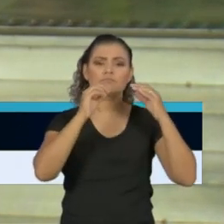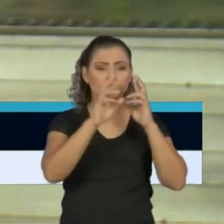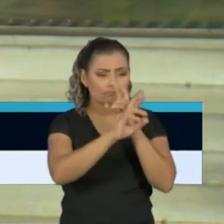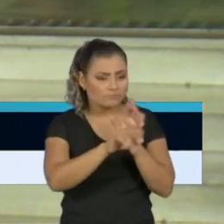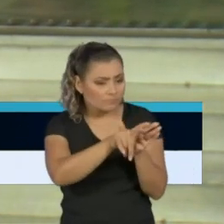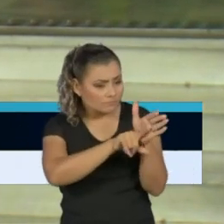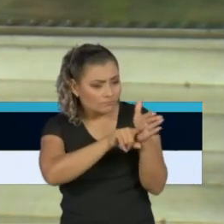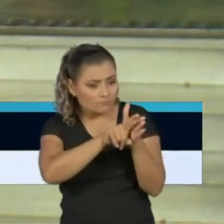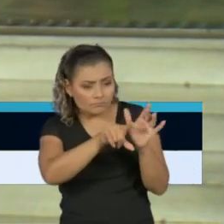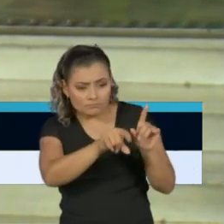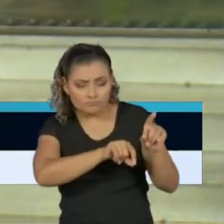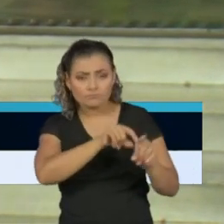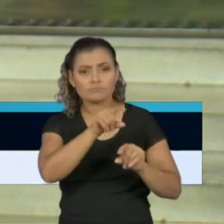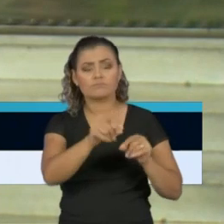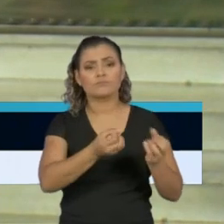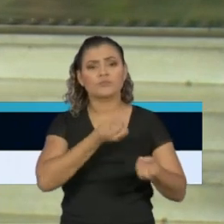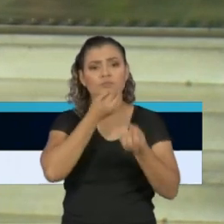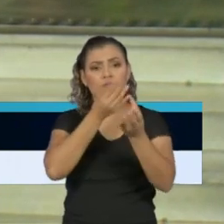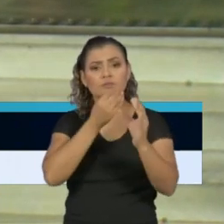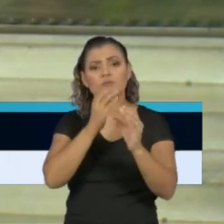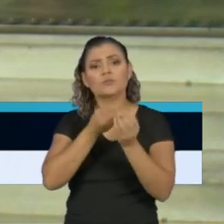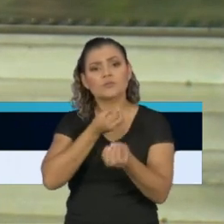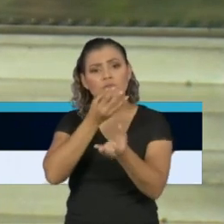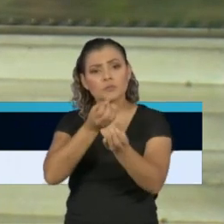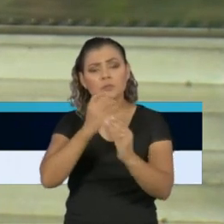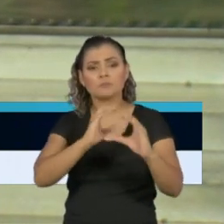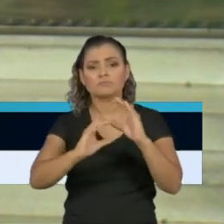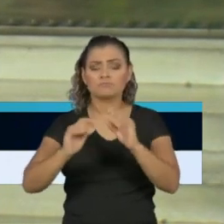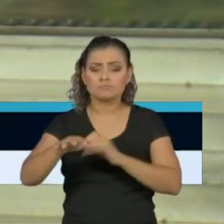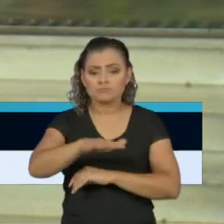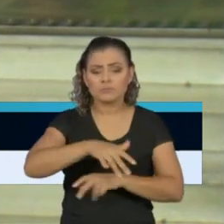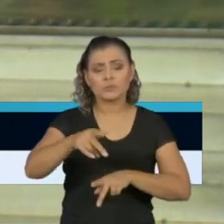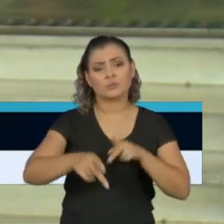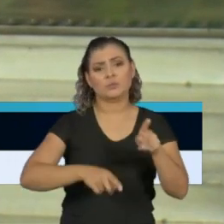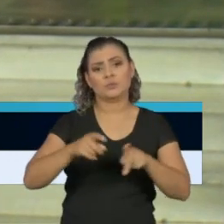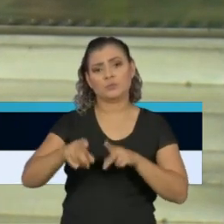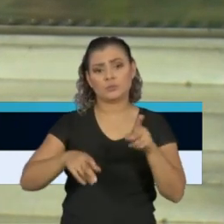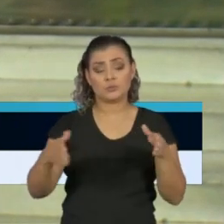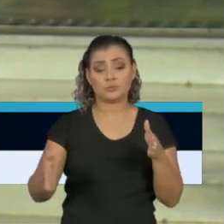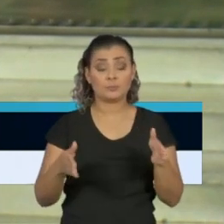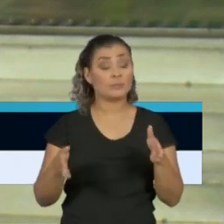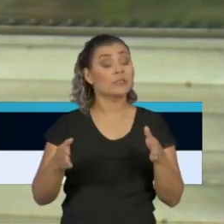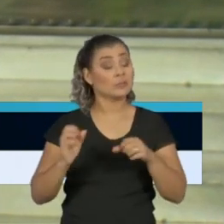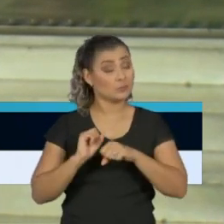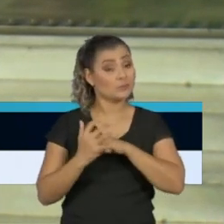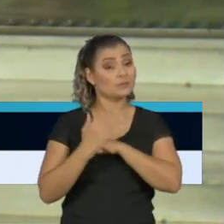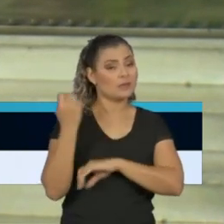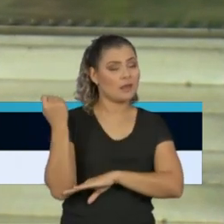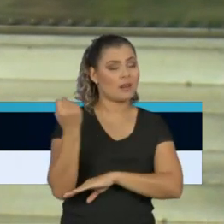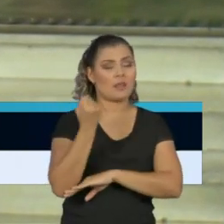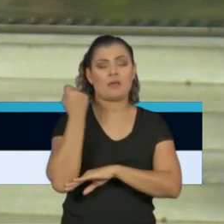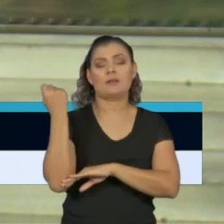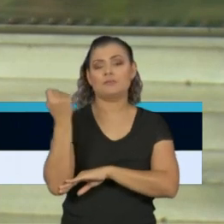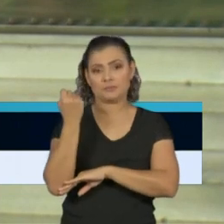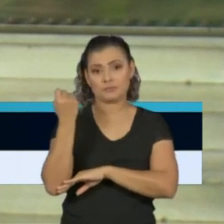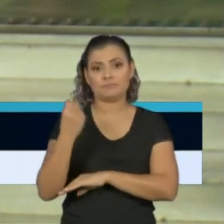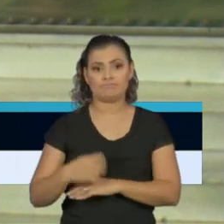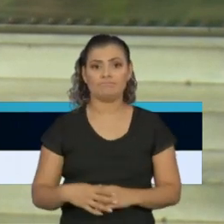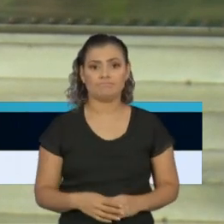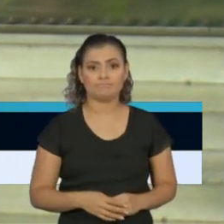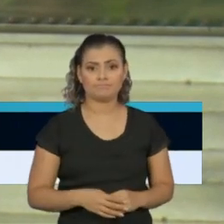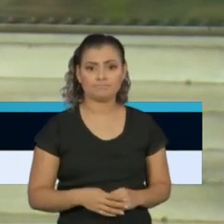apurada e na informação isenta para a população brasileira nesta gravíssima crise do